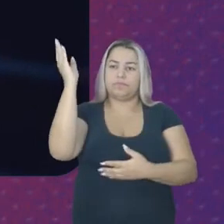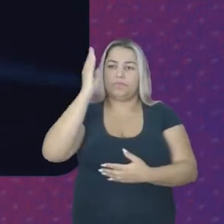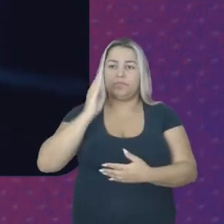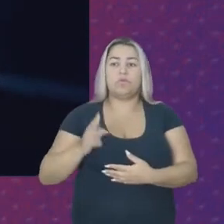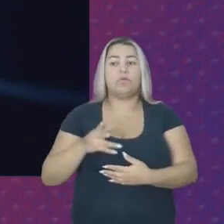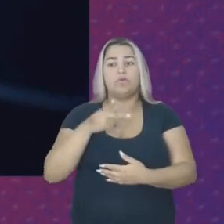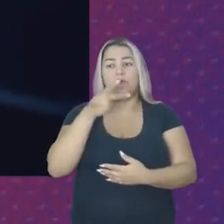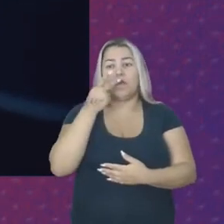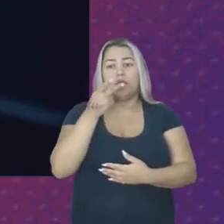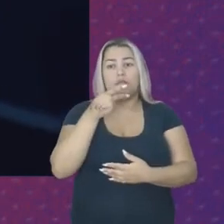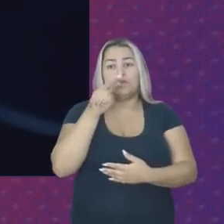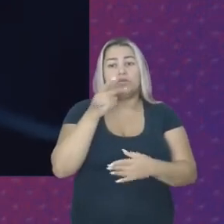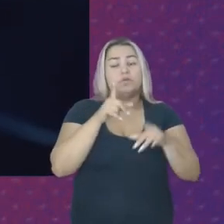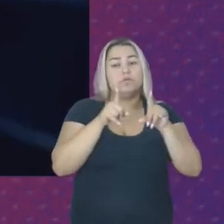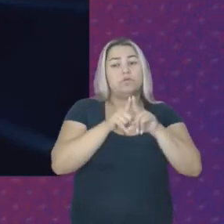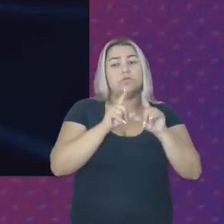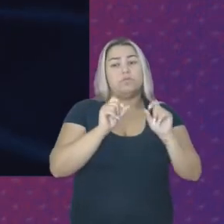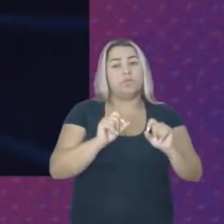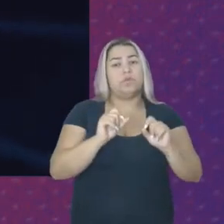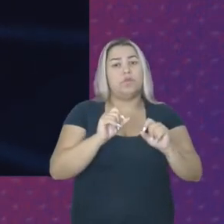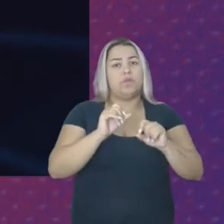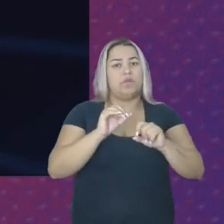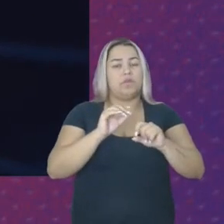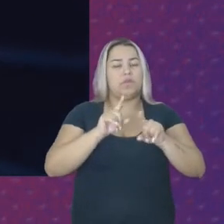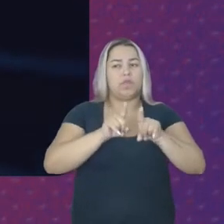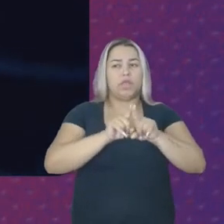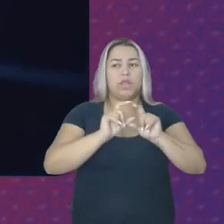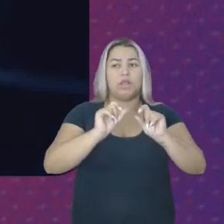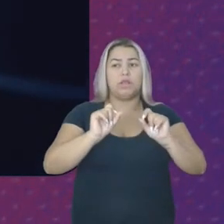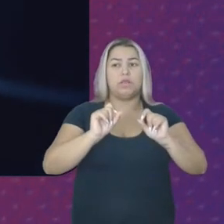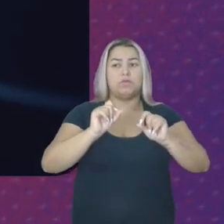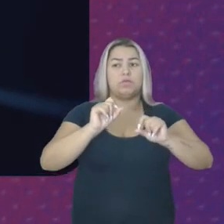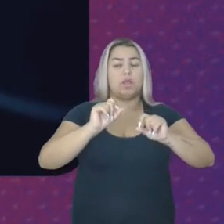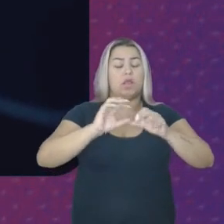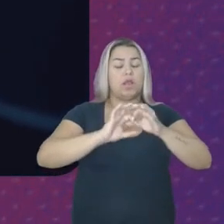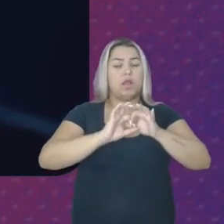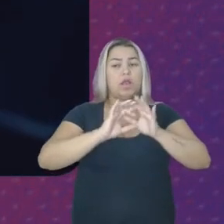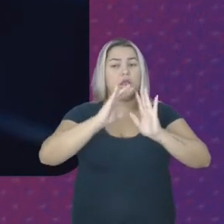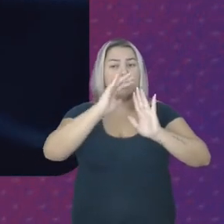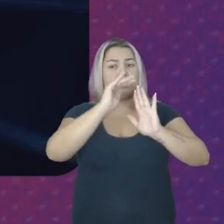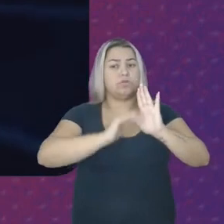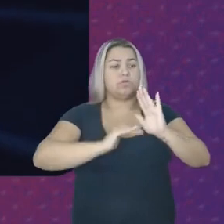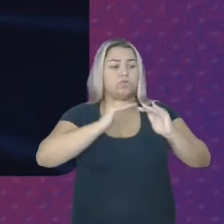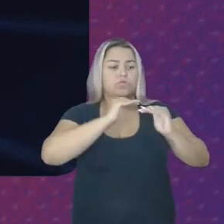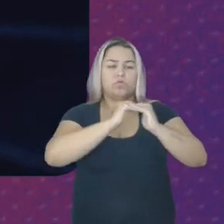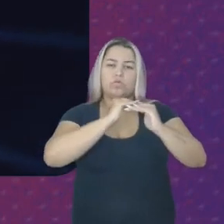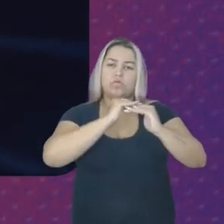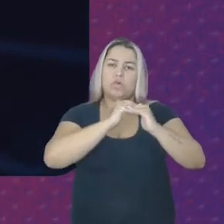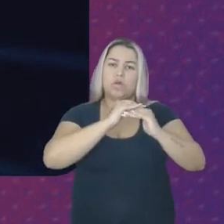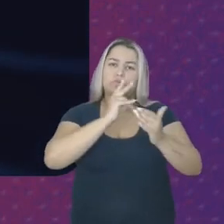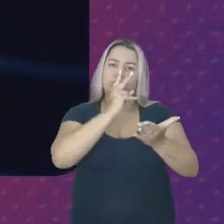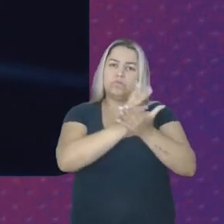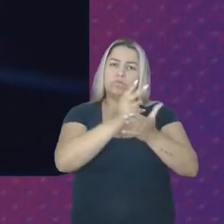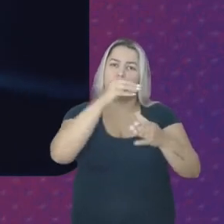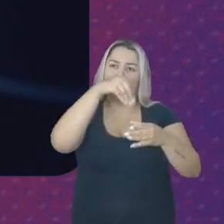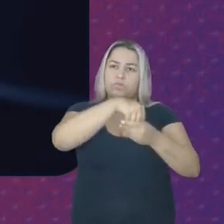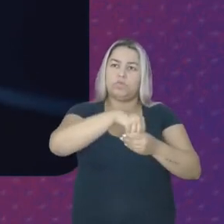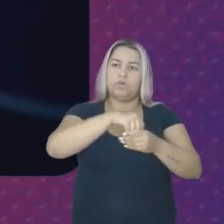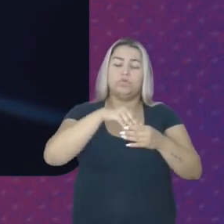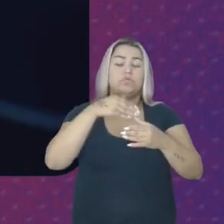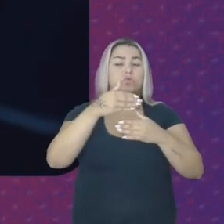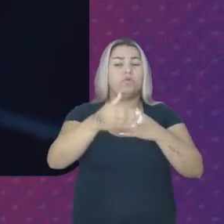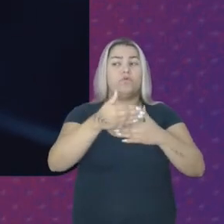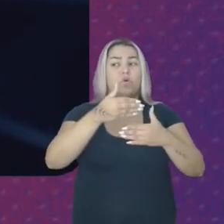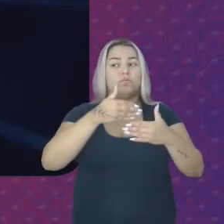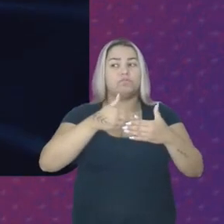fala de indústria, inovação e infraestrutura, redução das desigualdades, sejam elas quais forem, dentro e fora de todos os